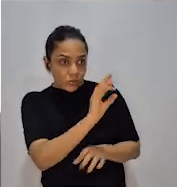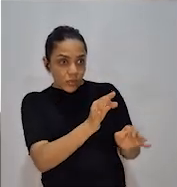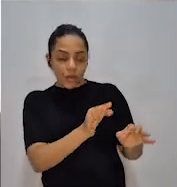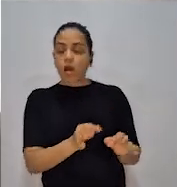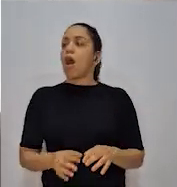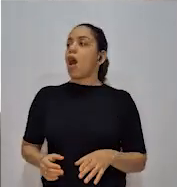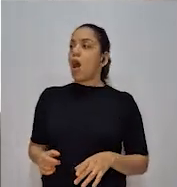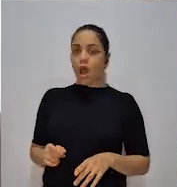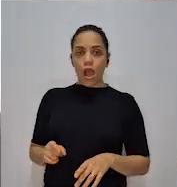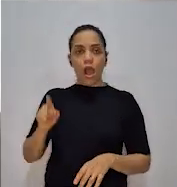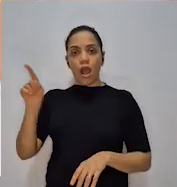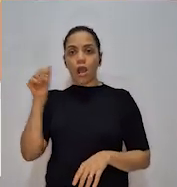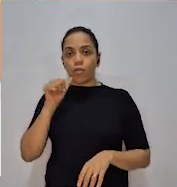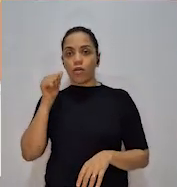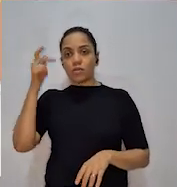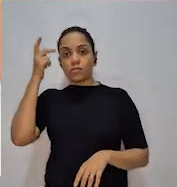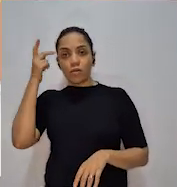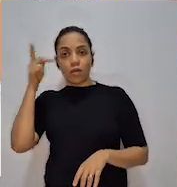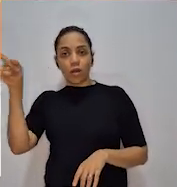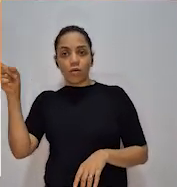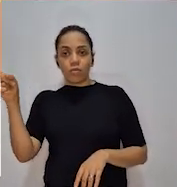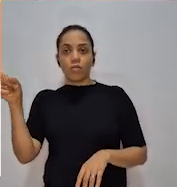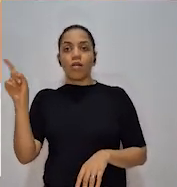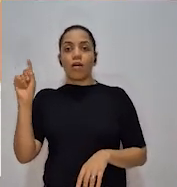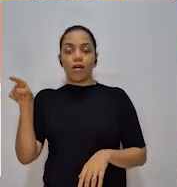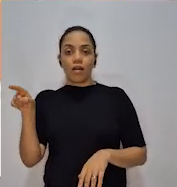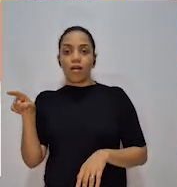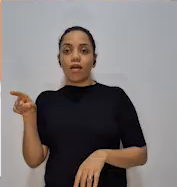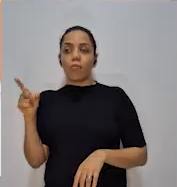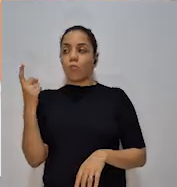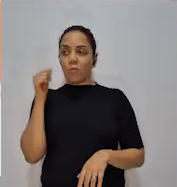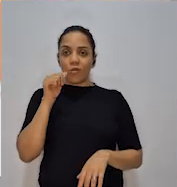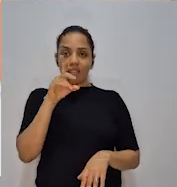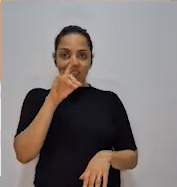né? A Dani Pio de São Paulo,